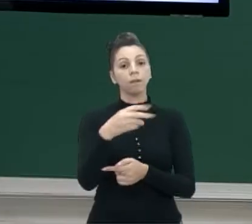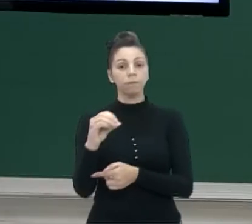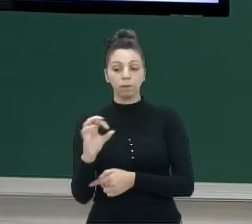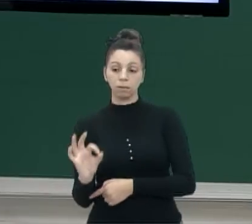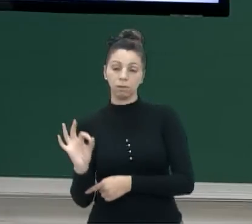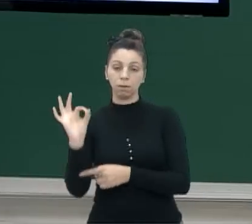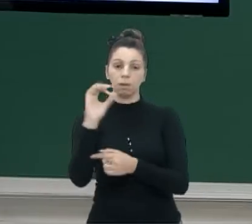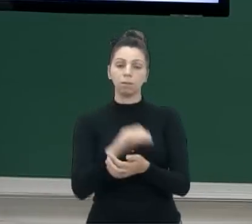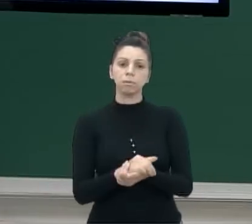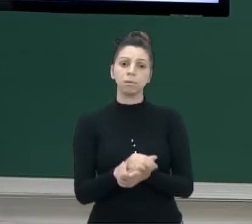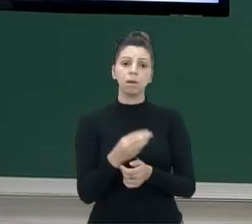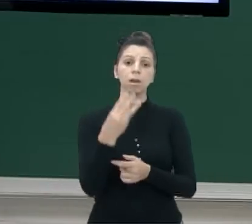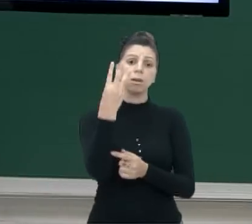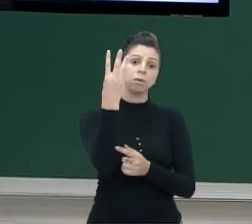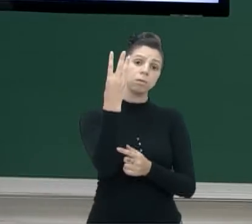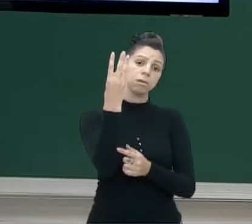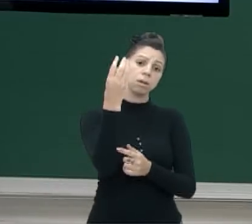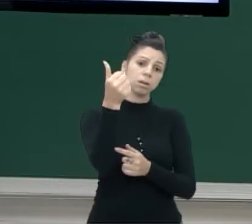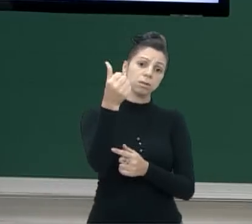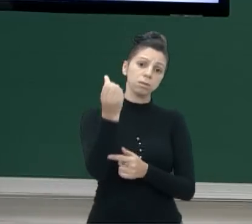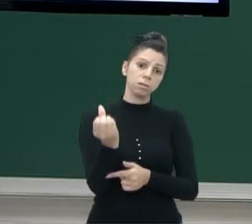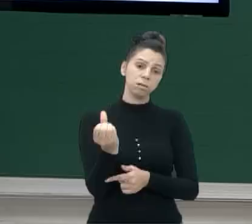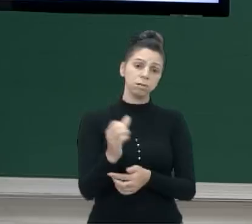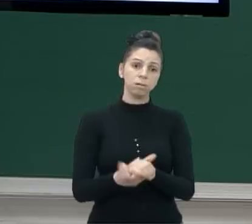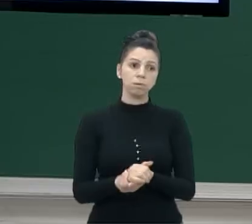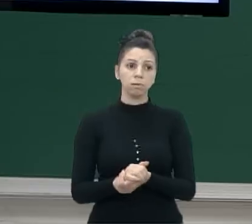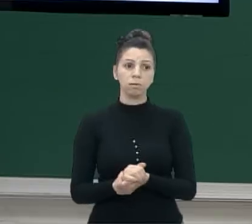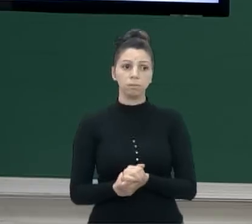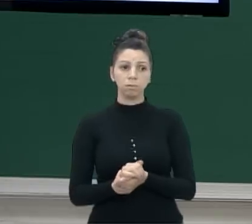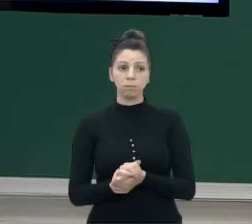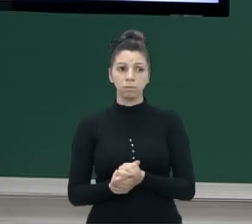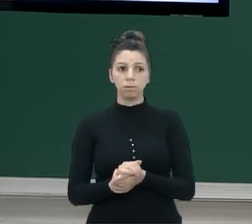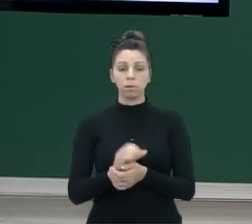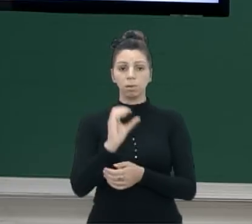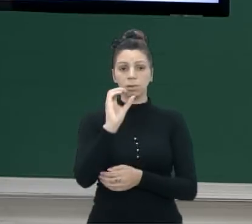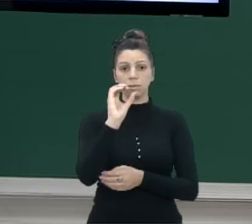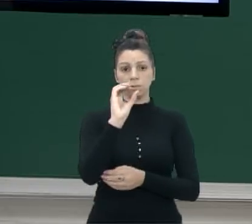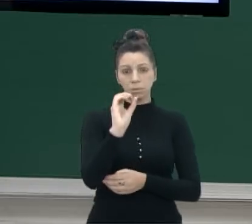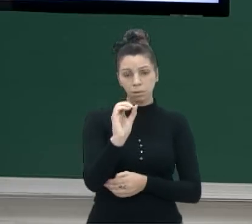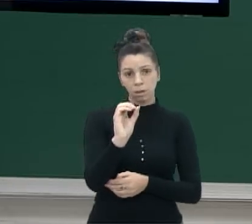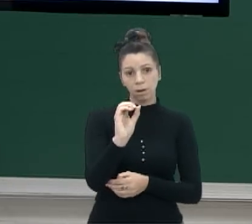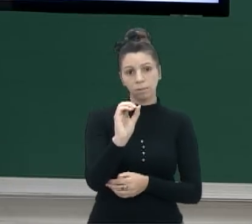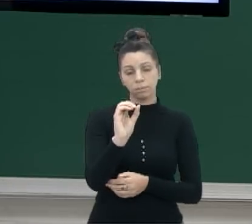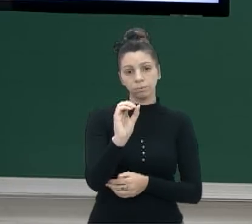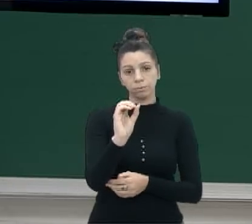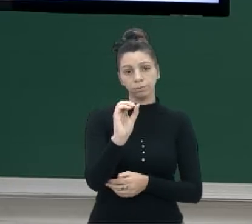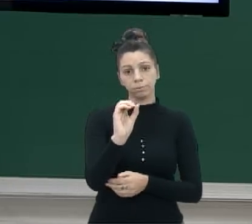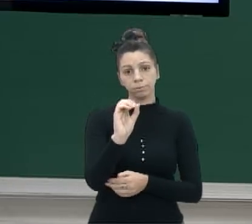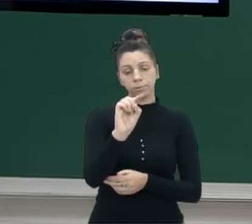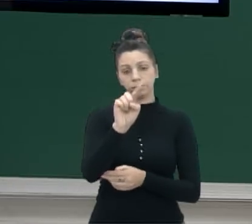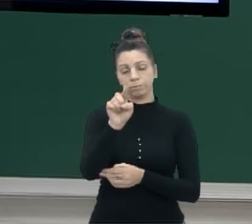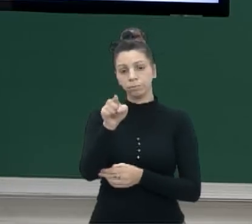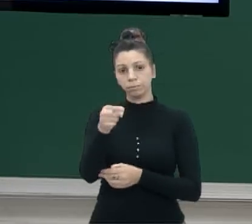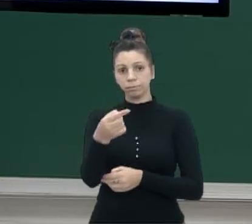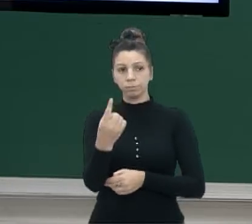o 3/16? 0, vamos ler o número direito? Vamos. Ficou equivalente a